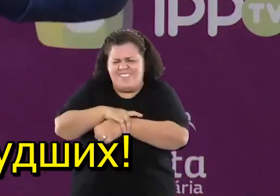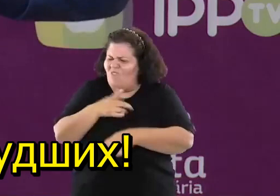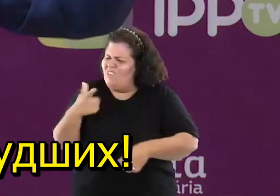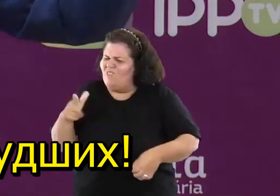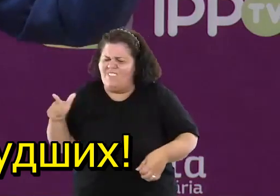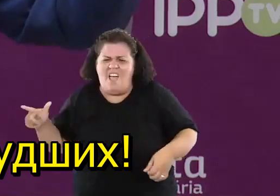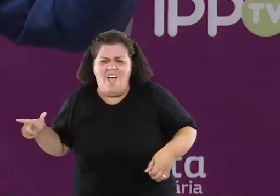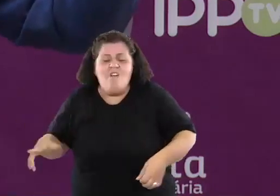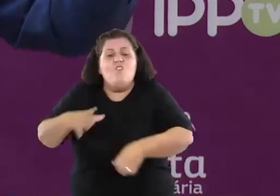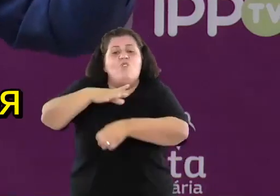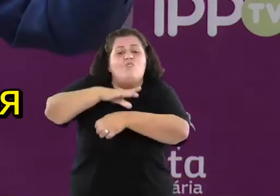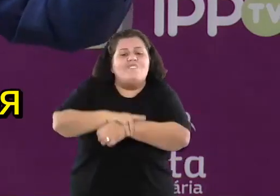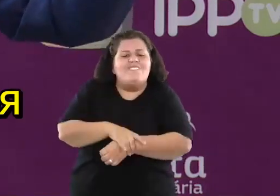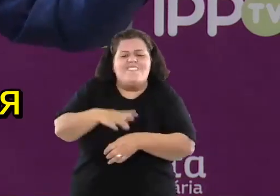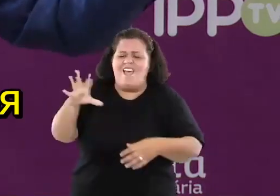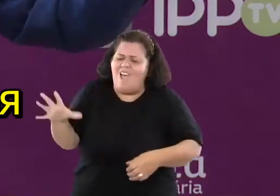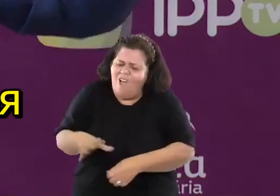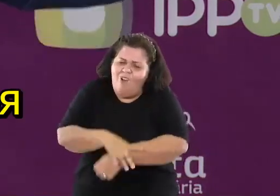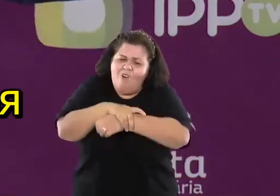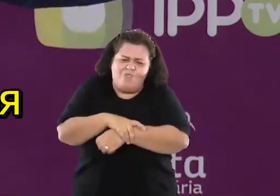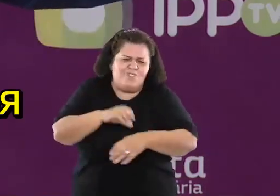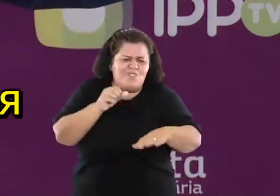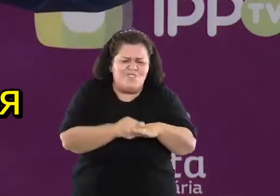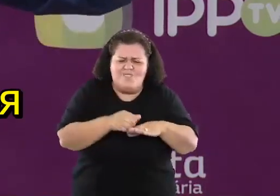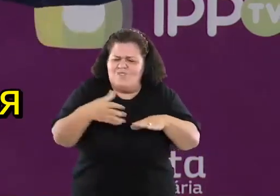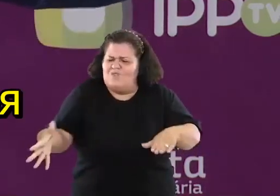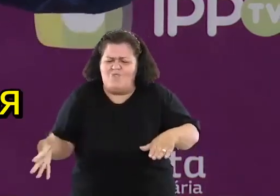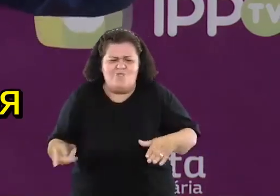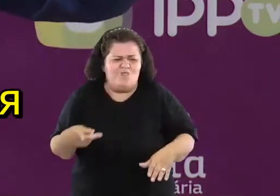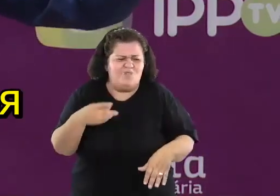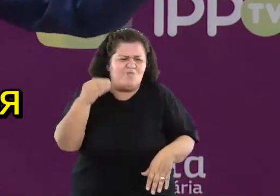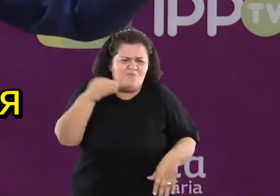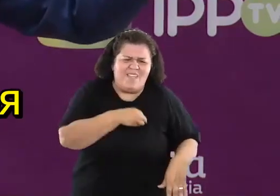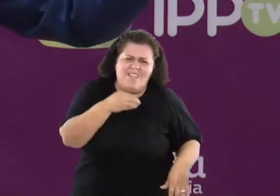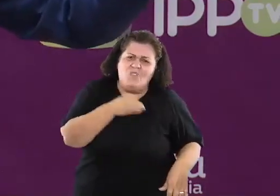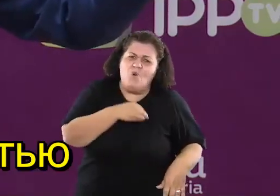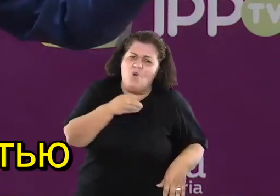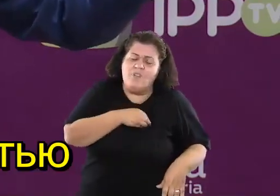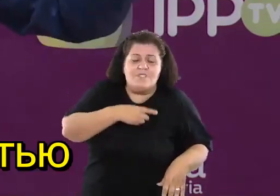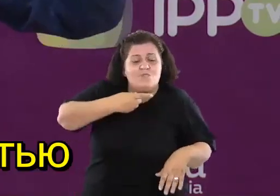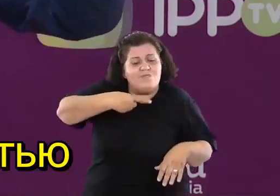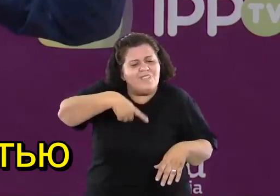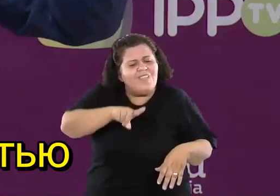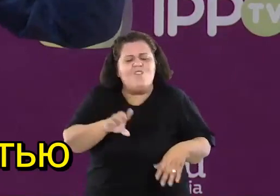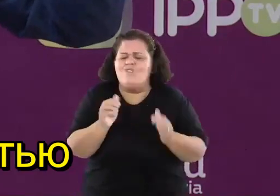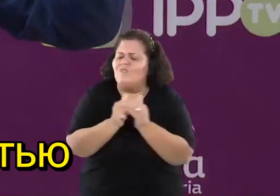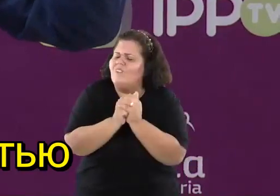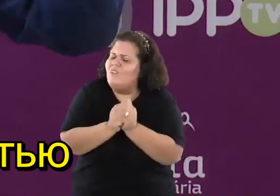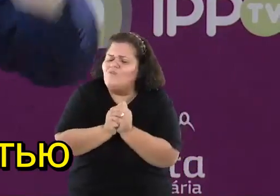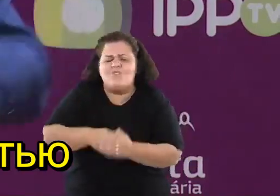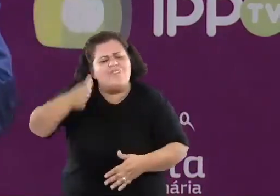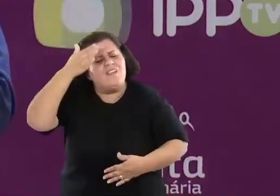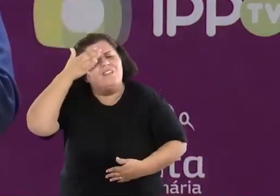salve os perdidos, e que hoje, nesta manhã, a tua glória enche esta casa. nós oramos